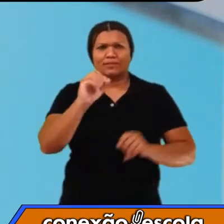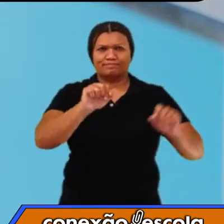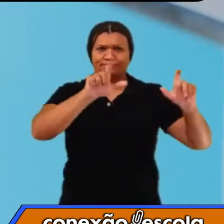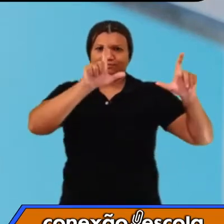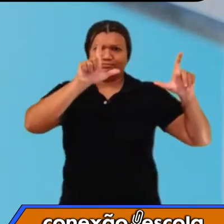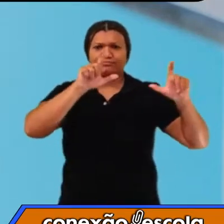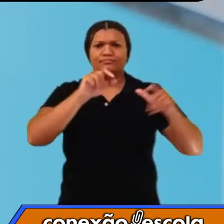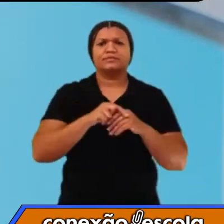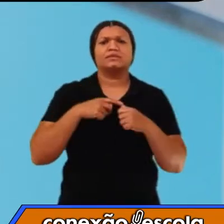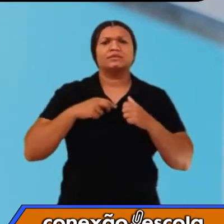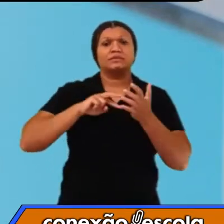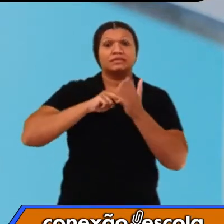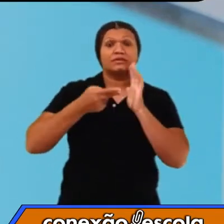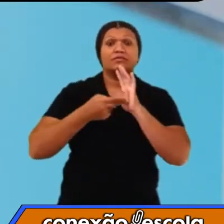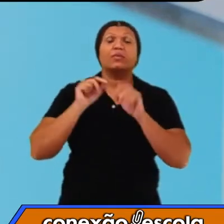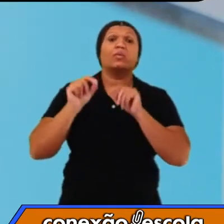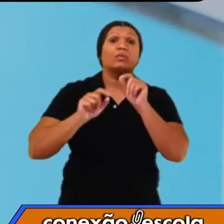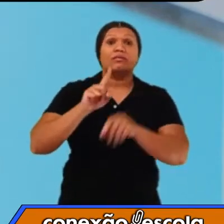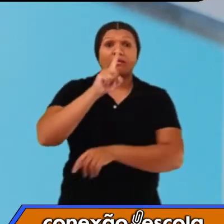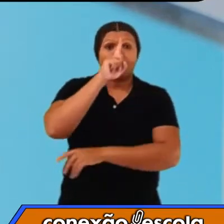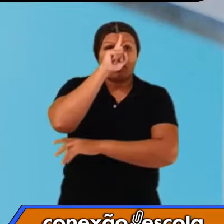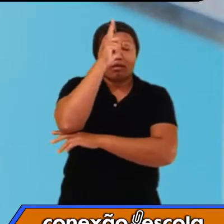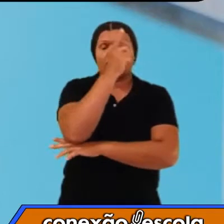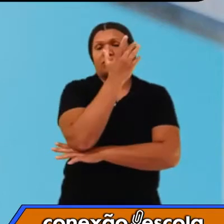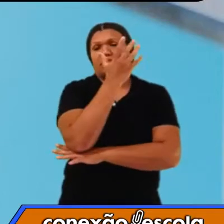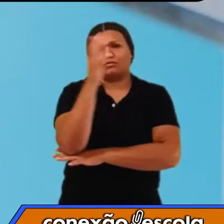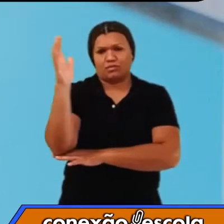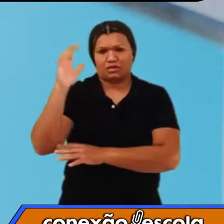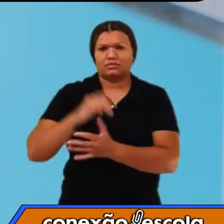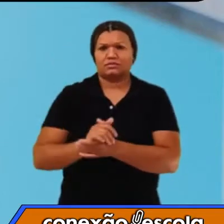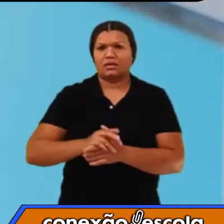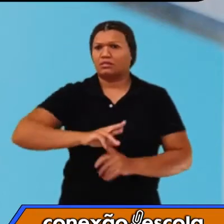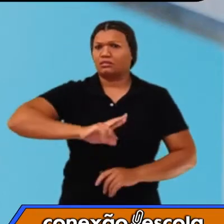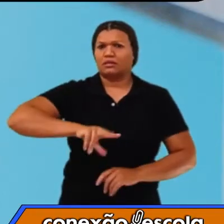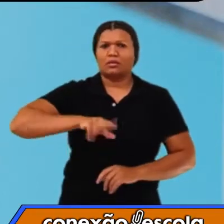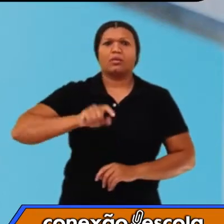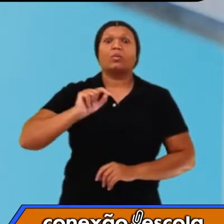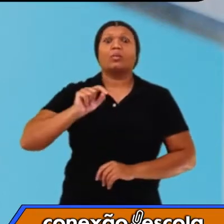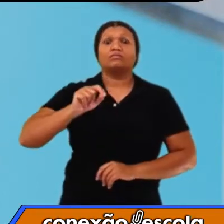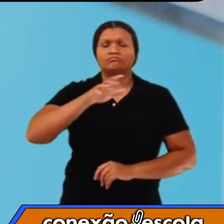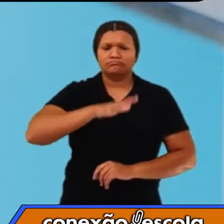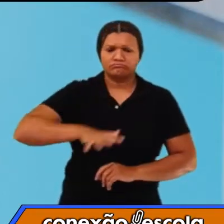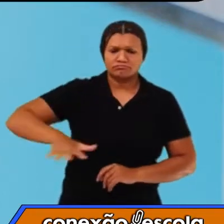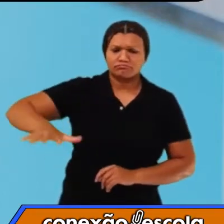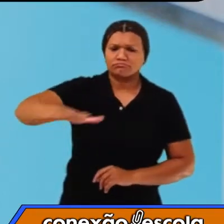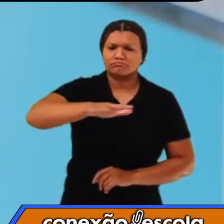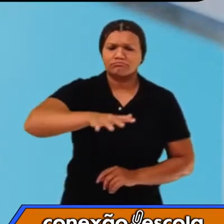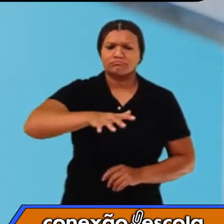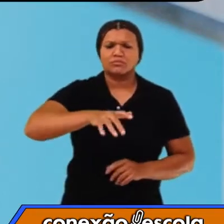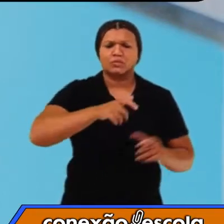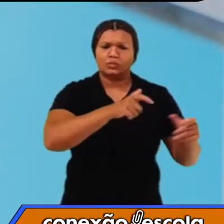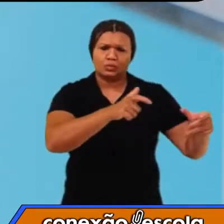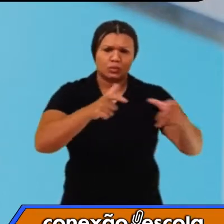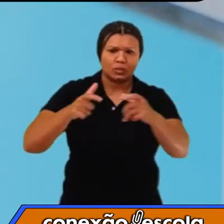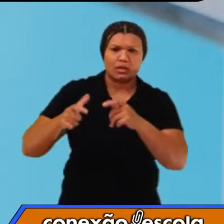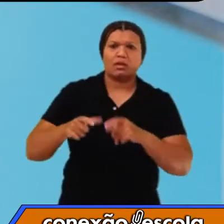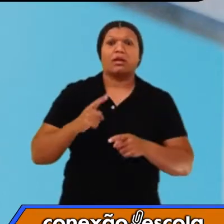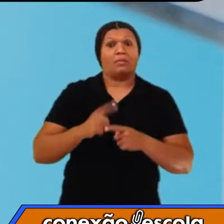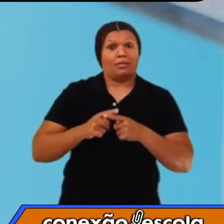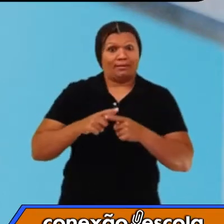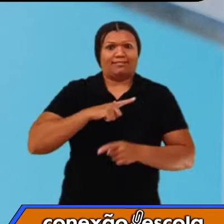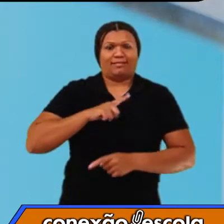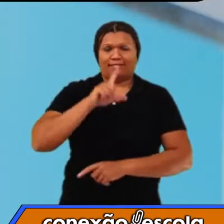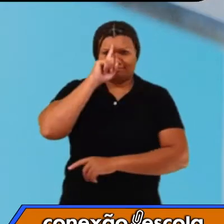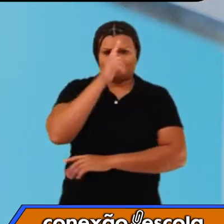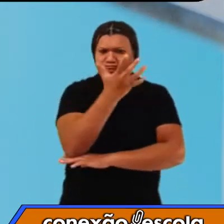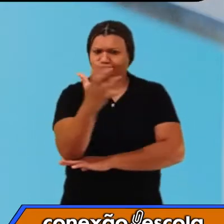da natureza e não do que seja o meio ambiente. Porque o meio ambiente se constitui dessa